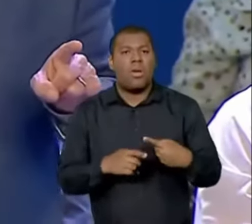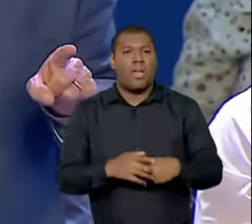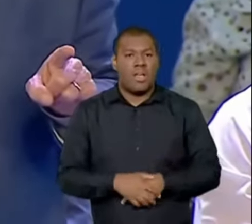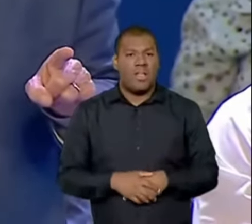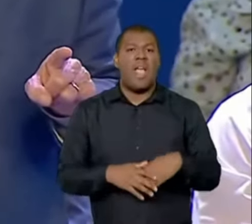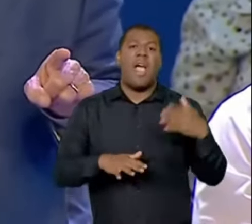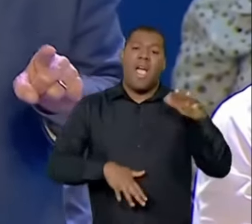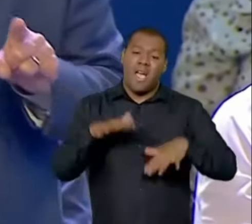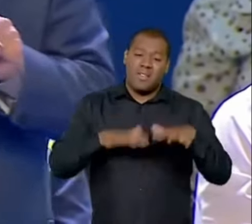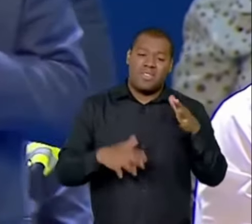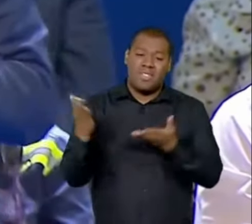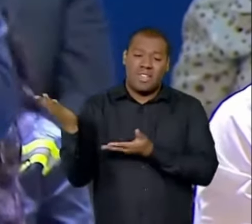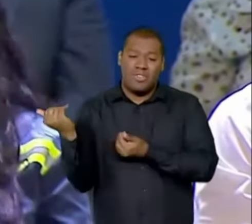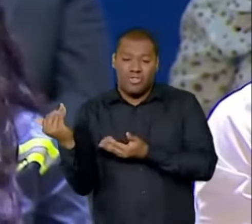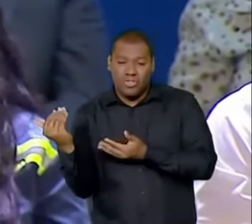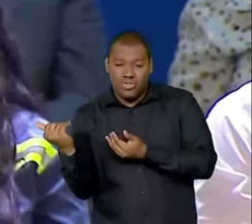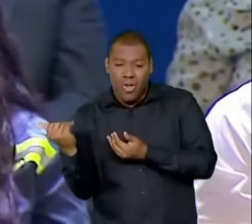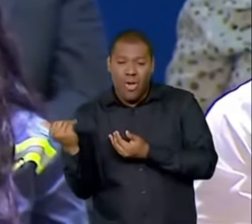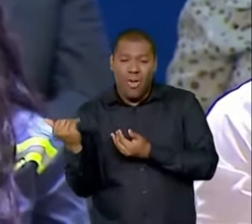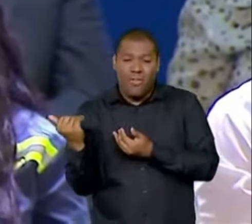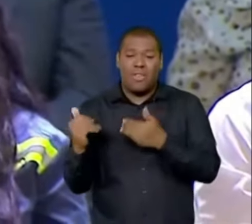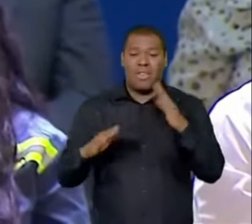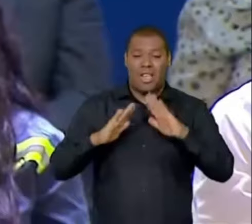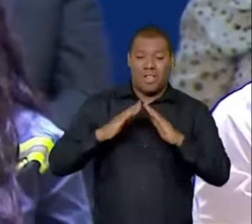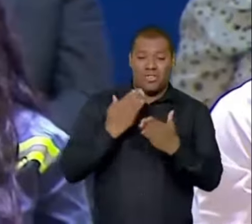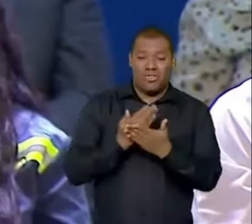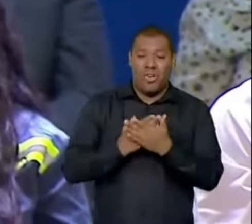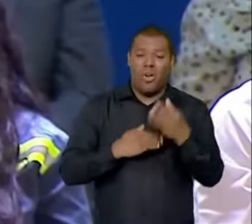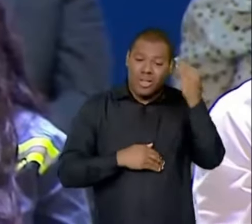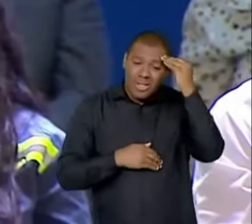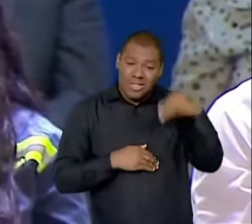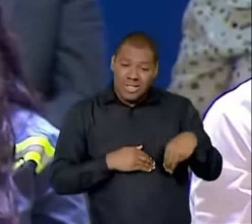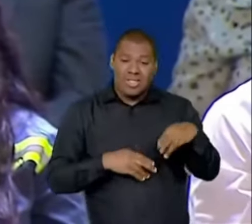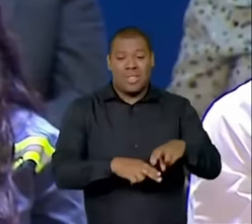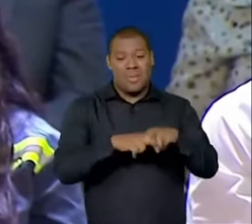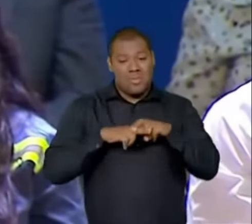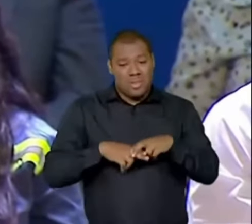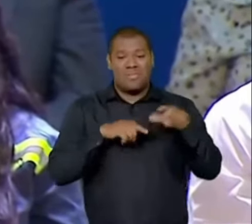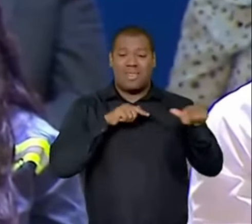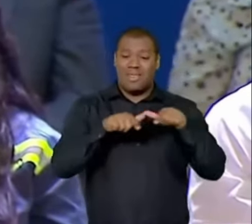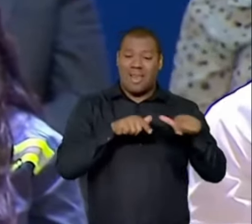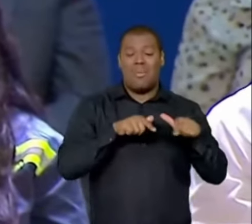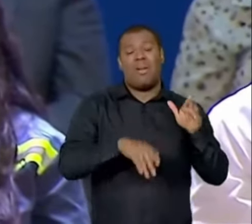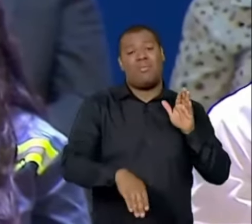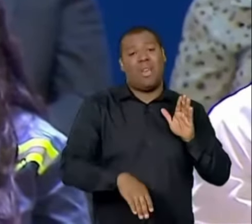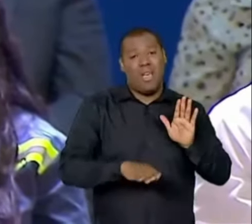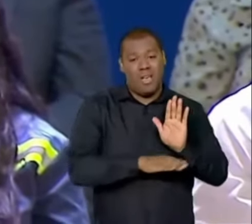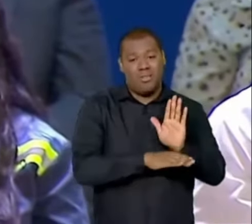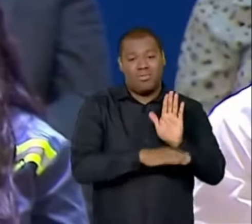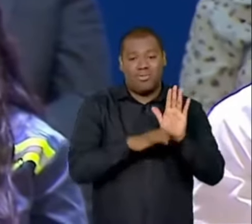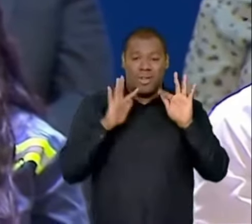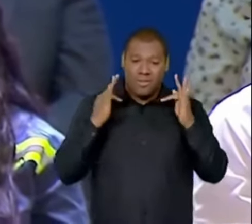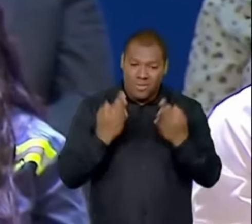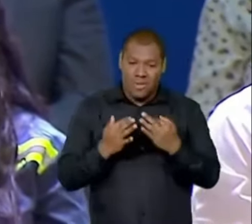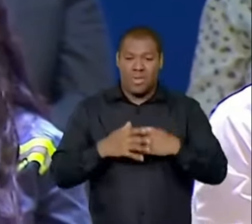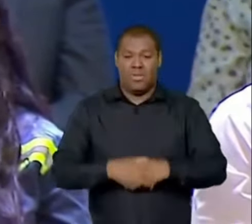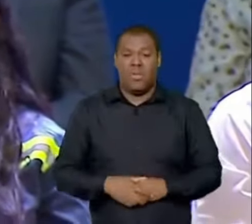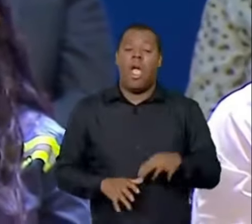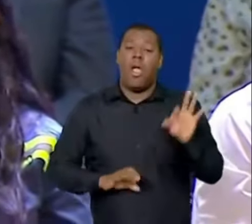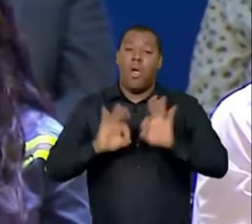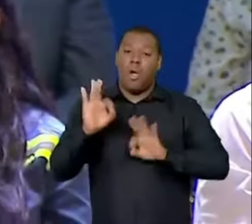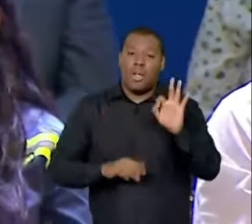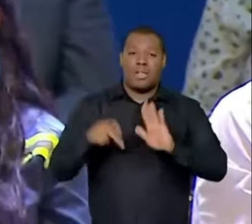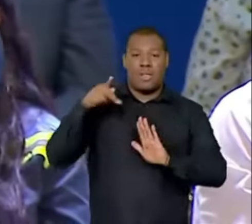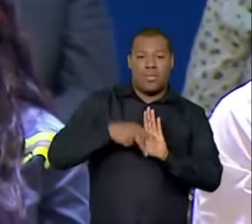trabalhar. E o que, que nós fizemos então? Nós criamos um programa em que a gente vai dar para os alunos mais